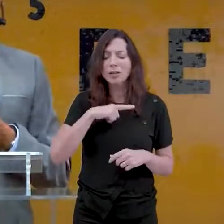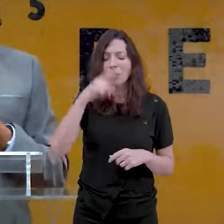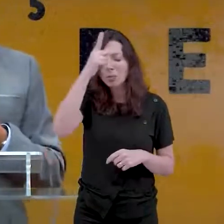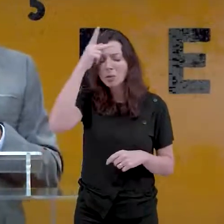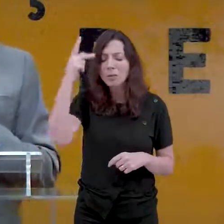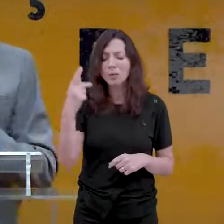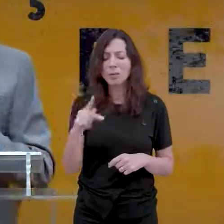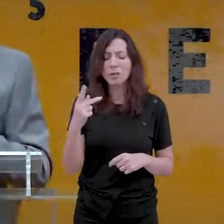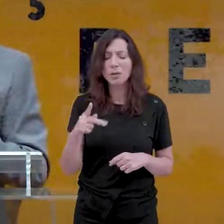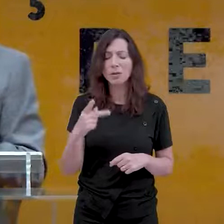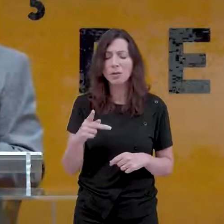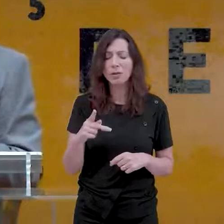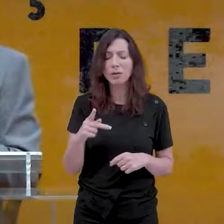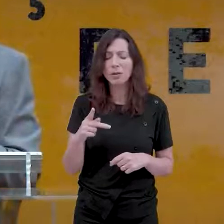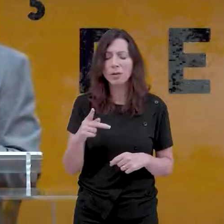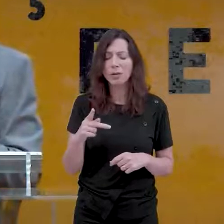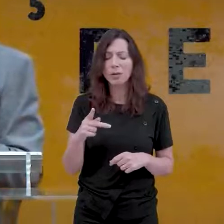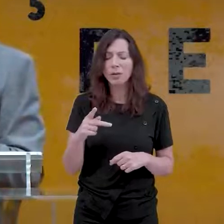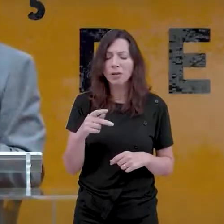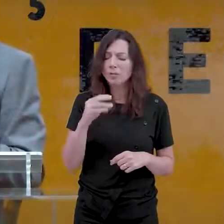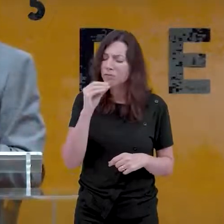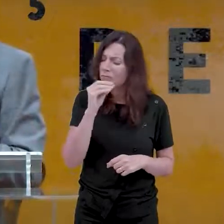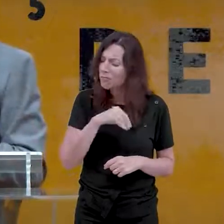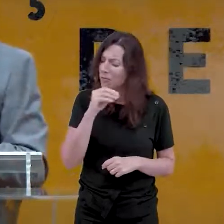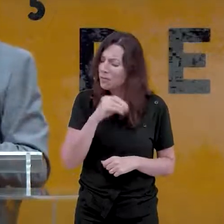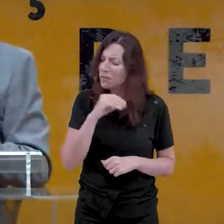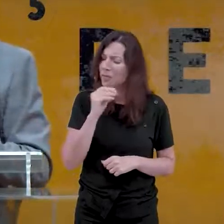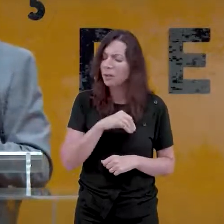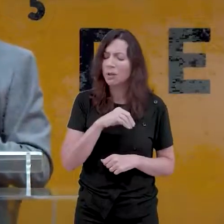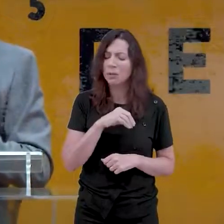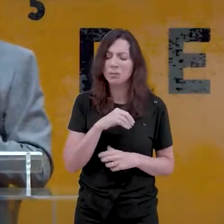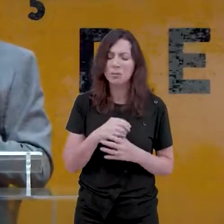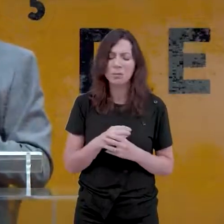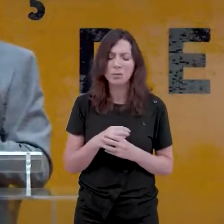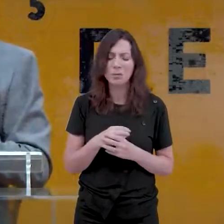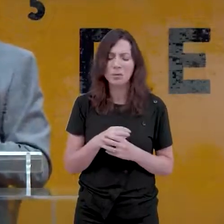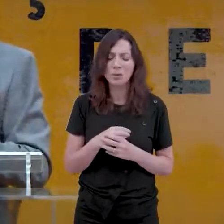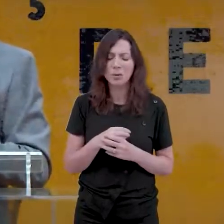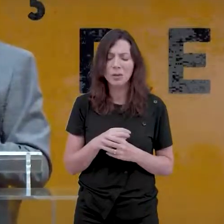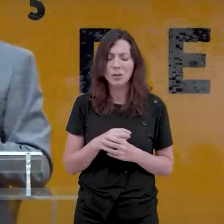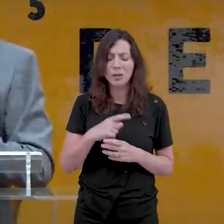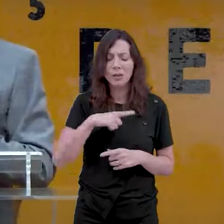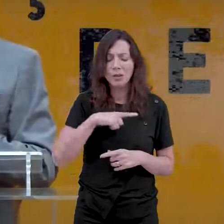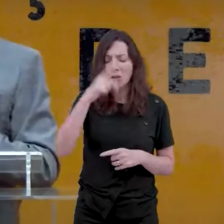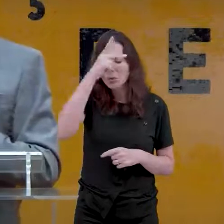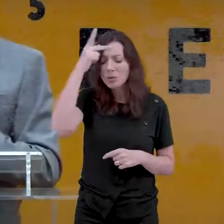Deus, que já estão com o tanque vazio, fragilizados. Há muitos aqui, Deus,